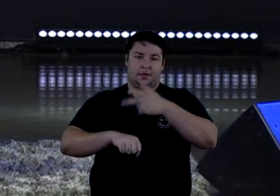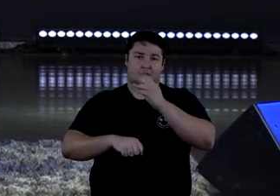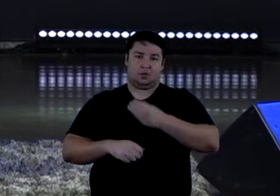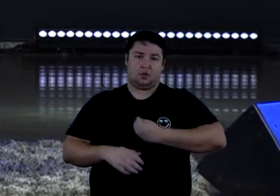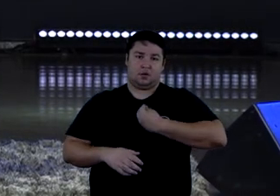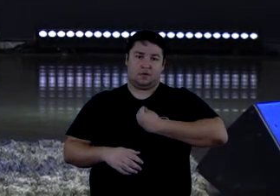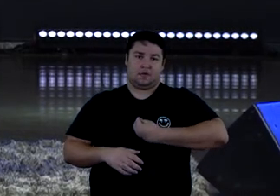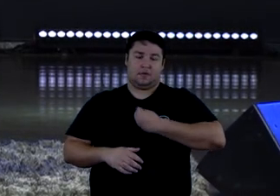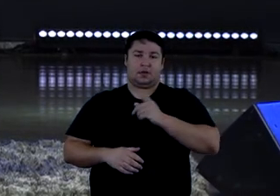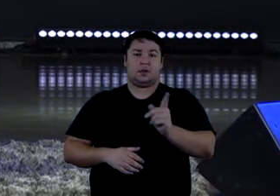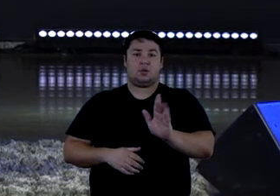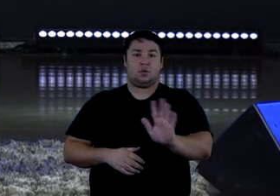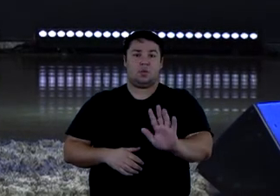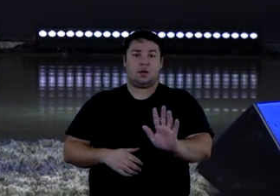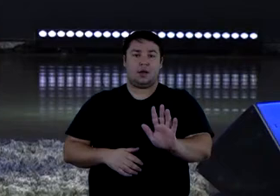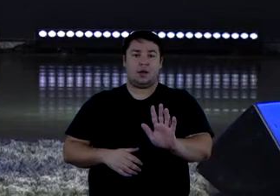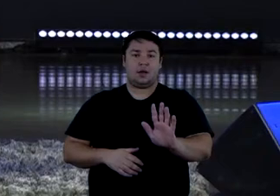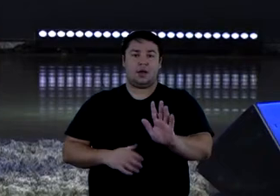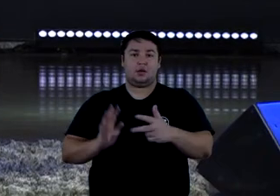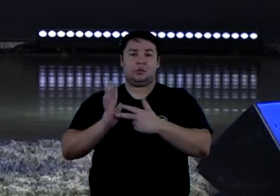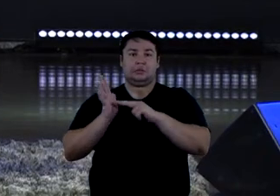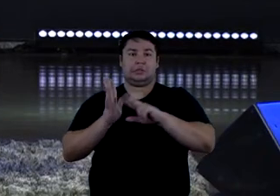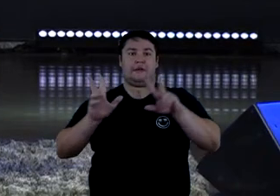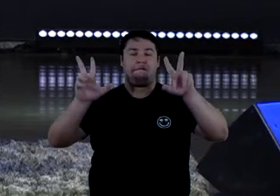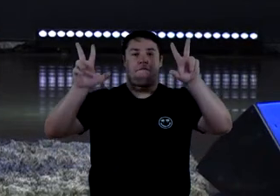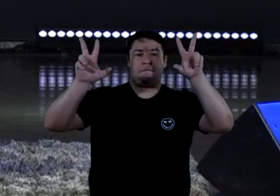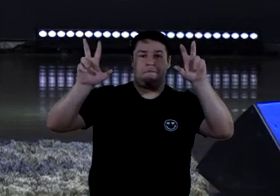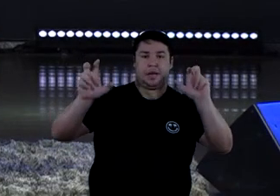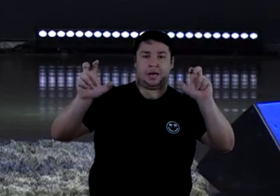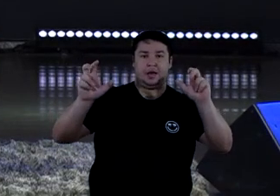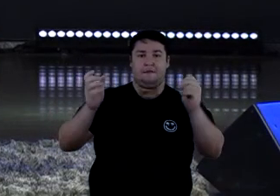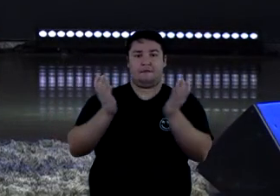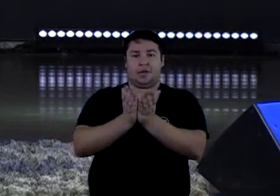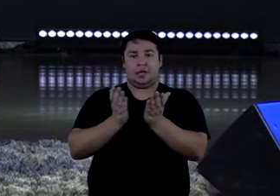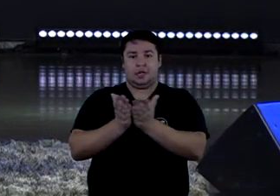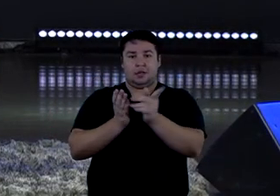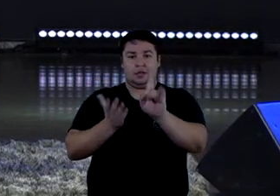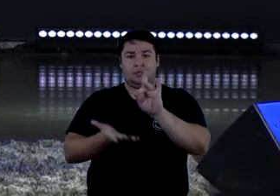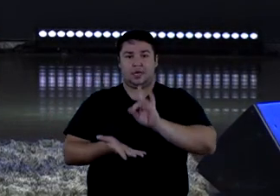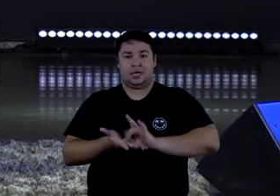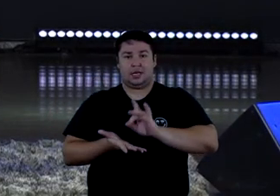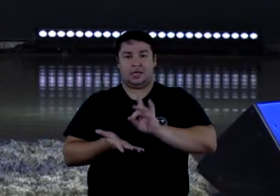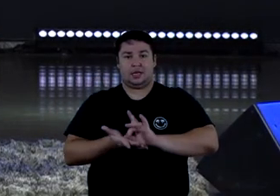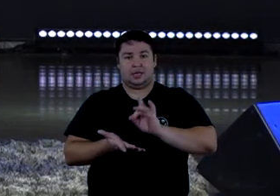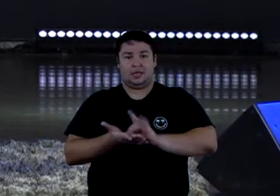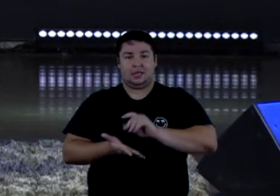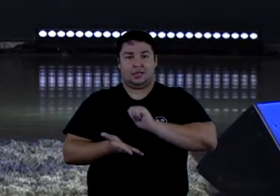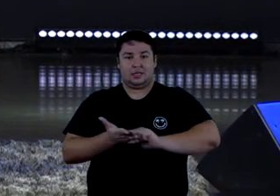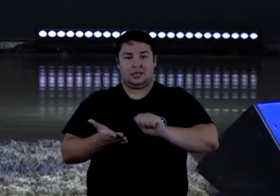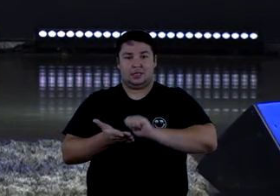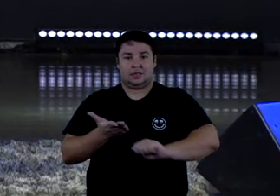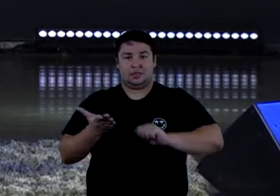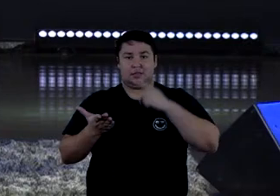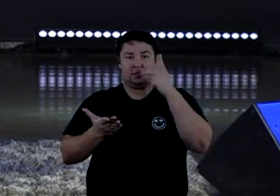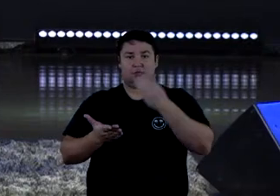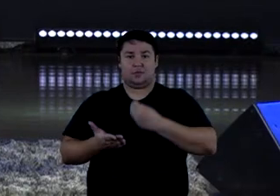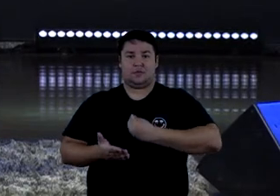não é um chavão evangélico, isso é uma realidade das Escrituras sobre você.